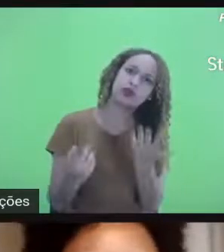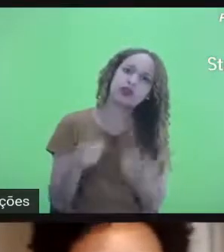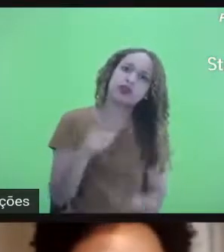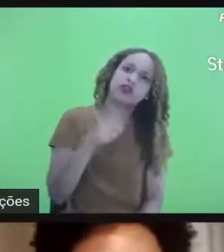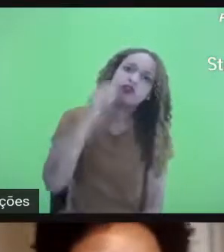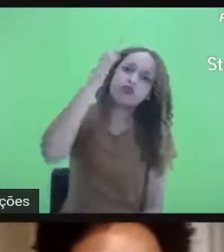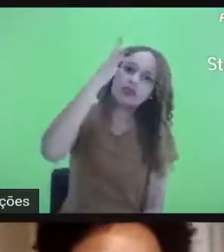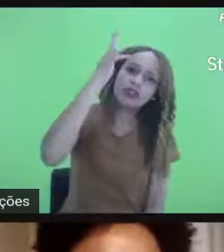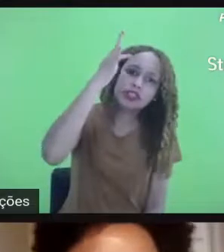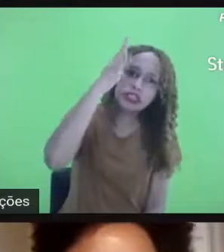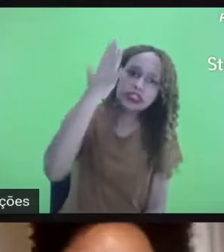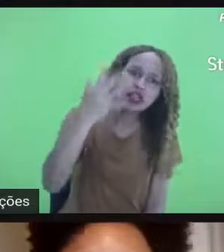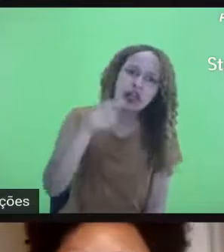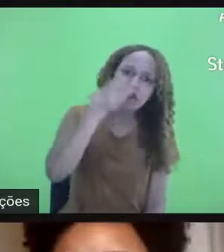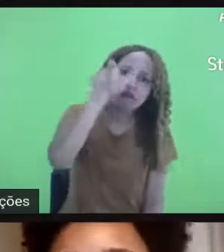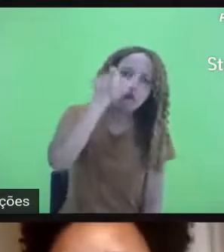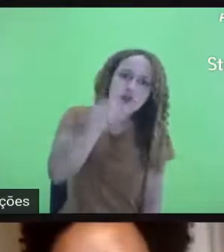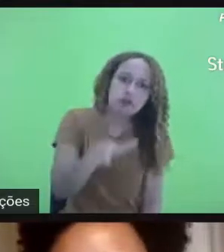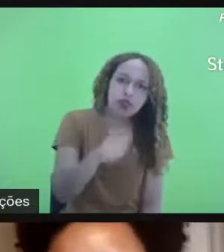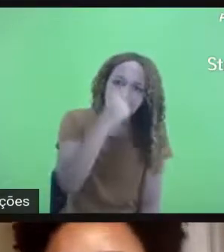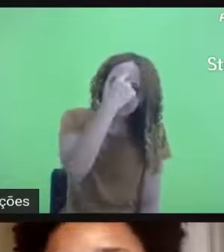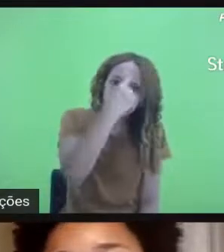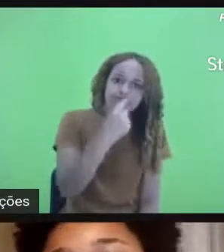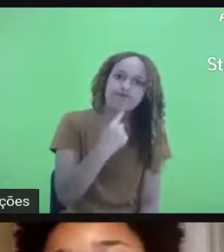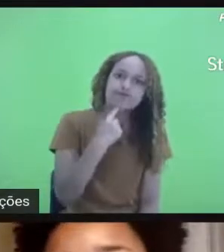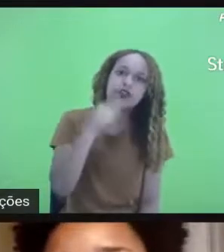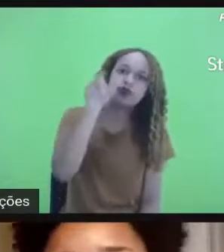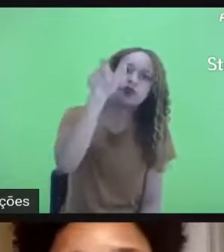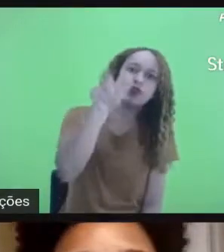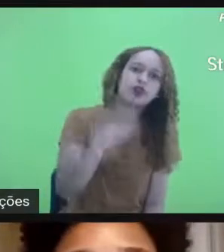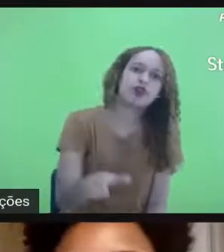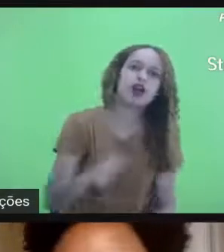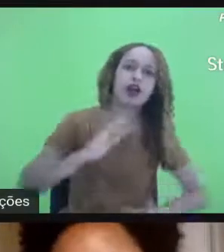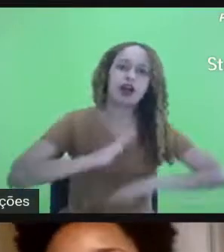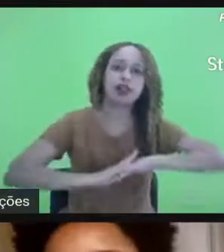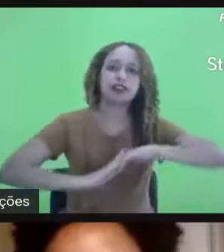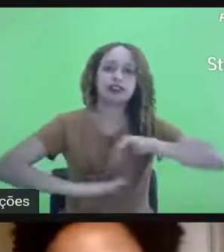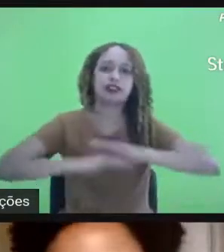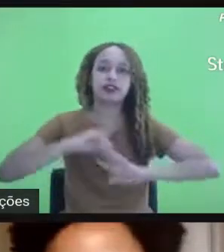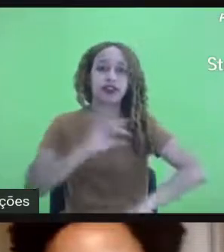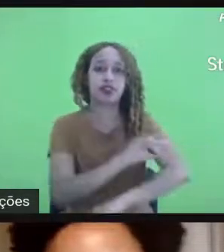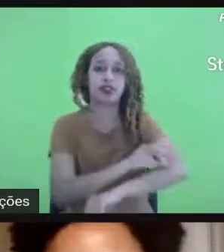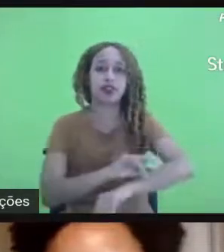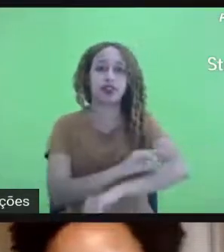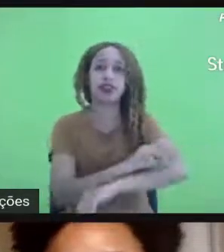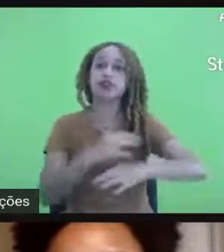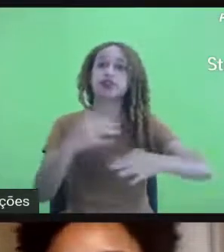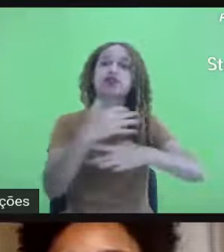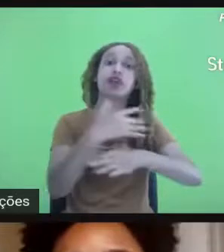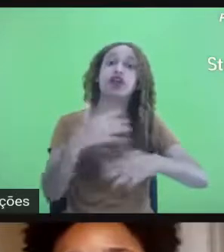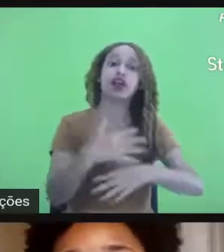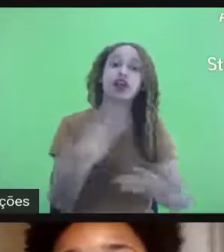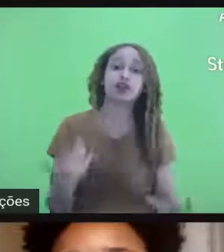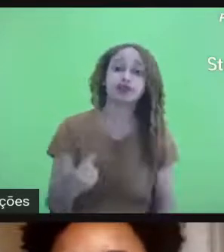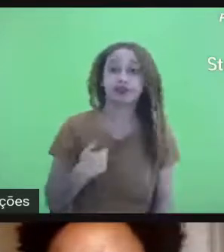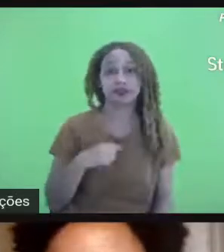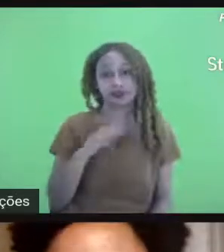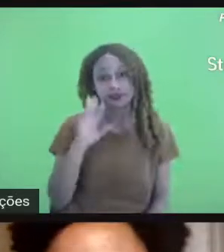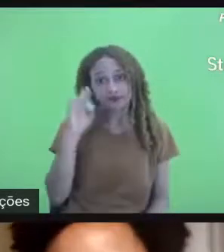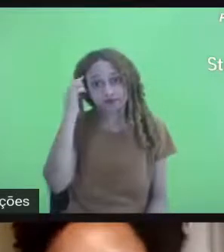a aparência dessa pessoa, essa figura profissional de arquitetura e urbanismo. Eu acredito